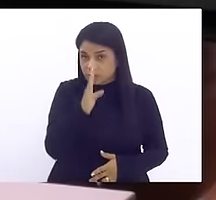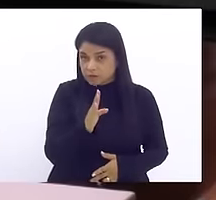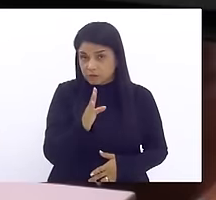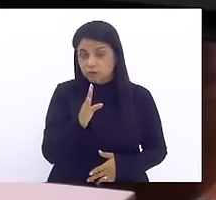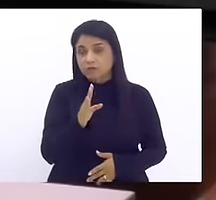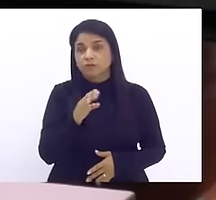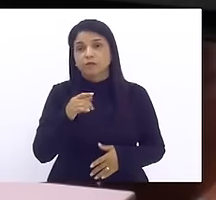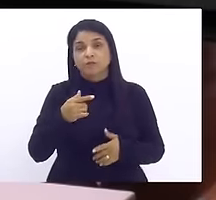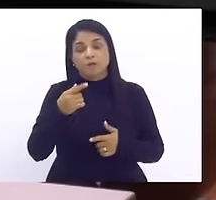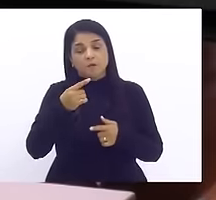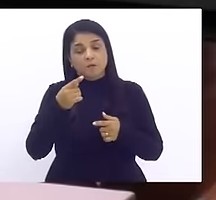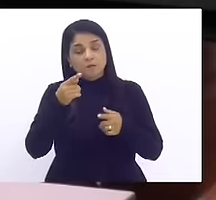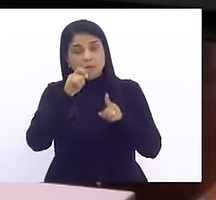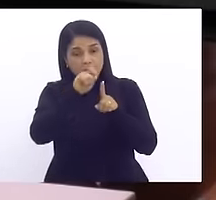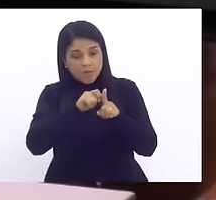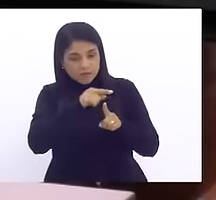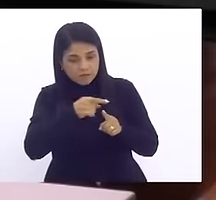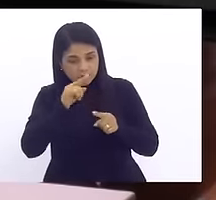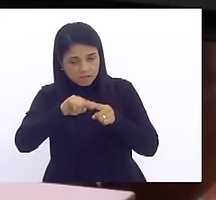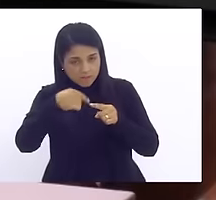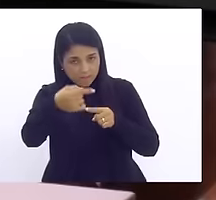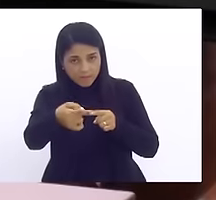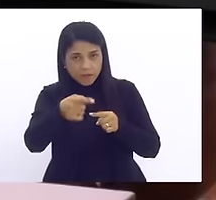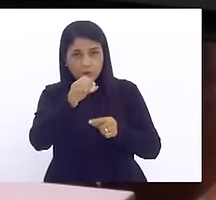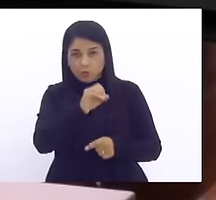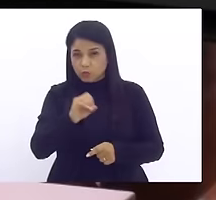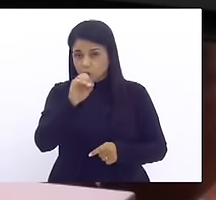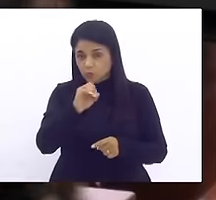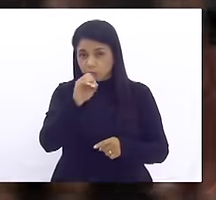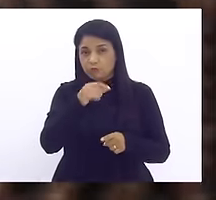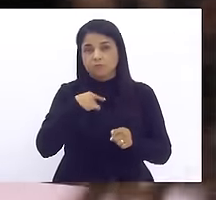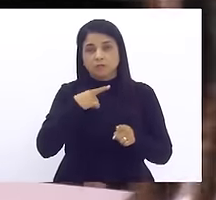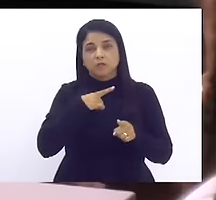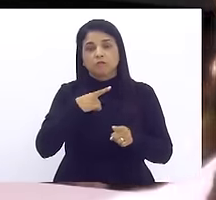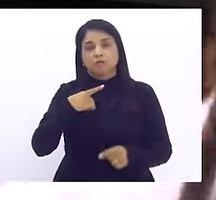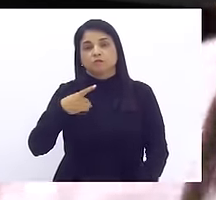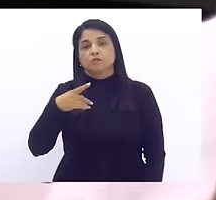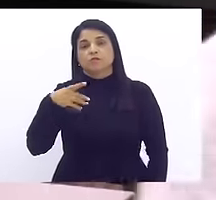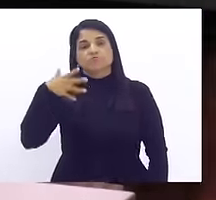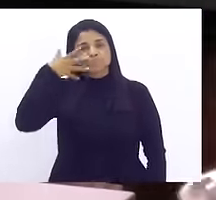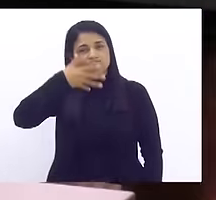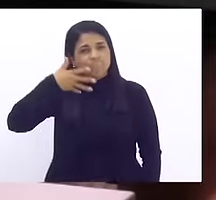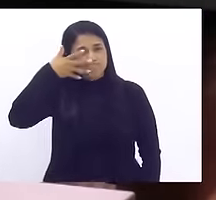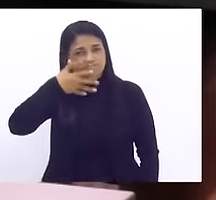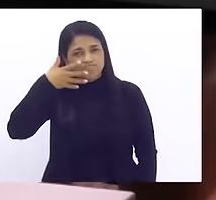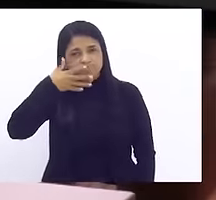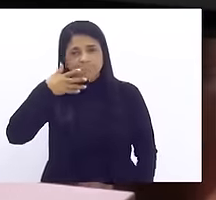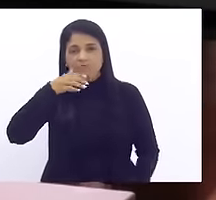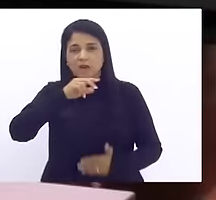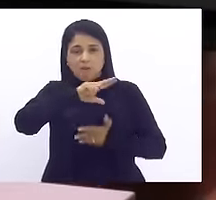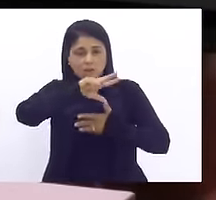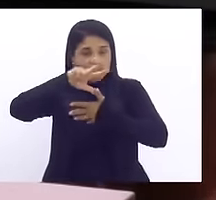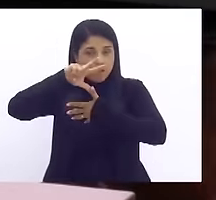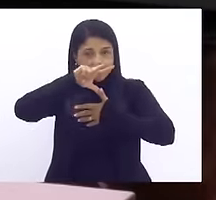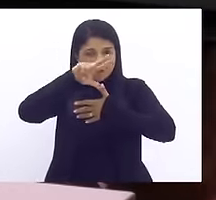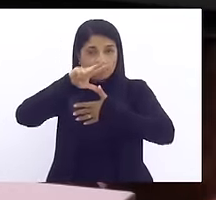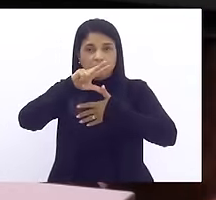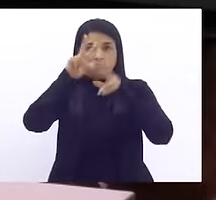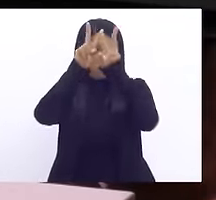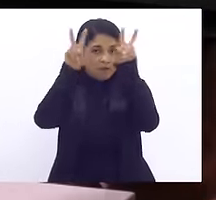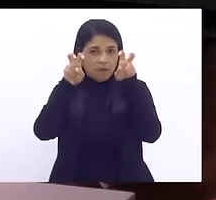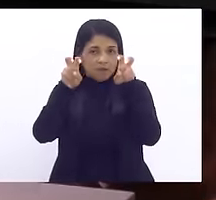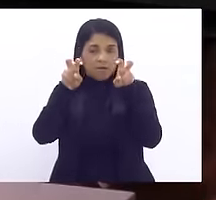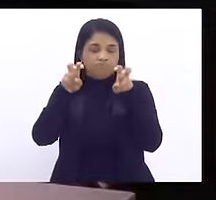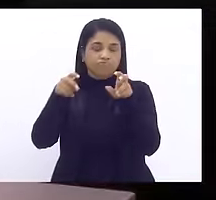a Arena ntp em São Paulo que é o maior evento da América Latina que fala do transporte é infelizmente isso aconteceu